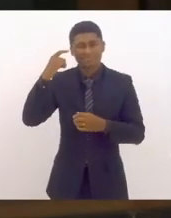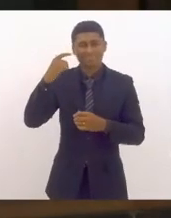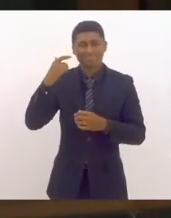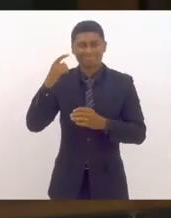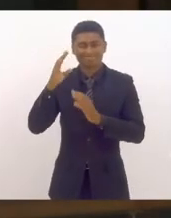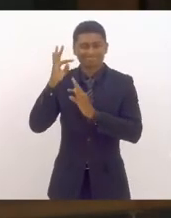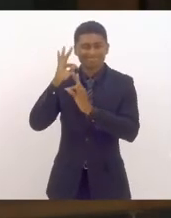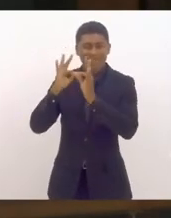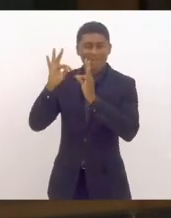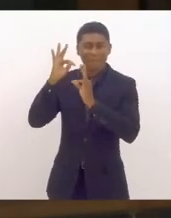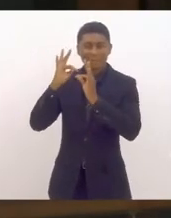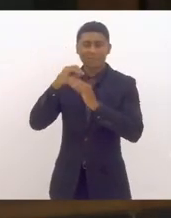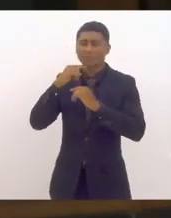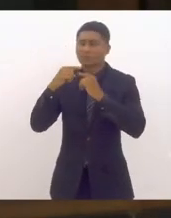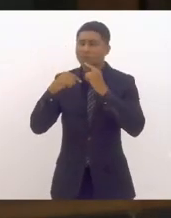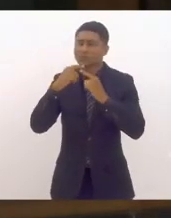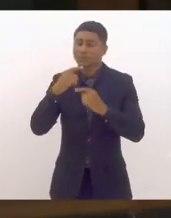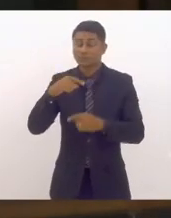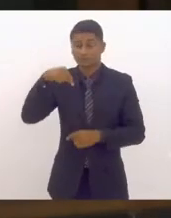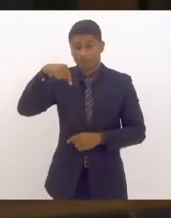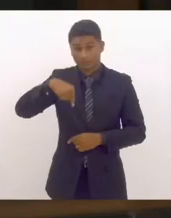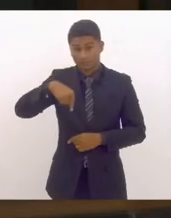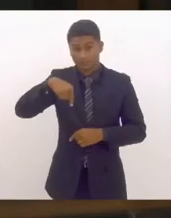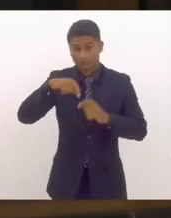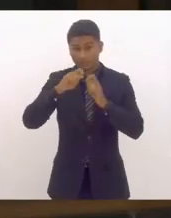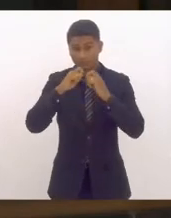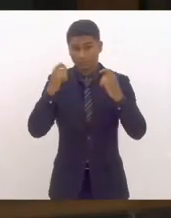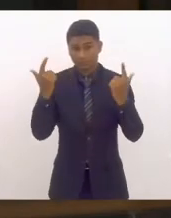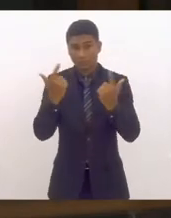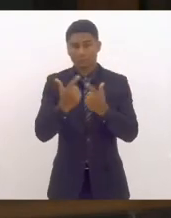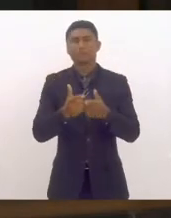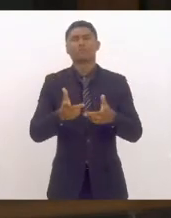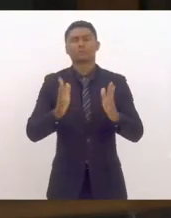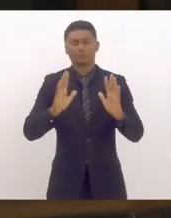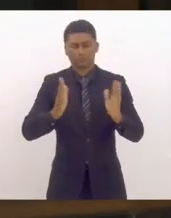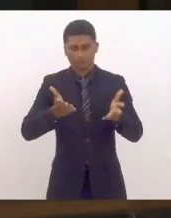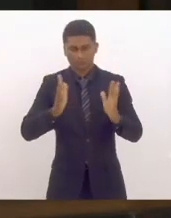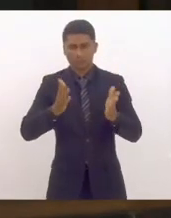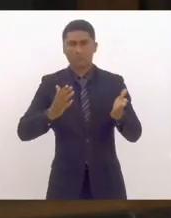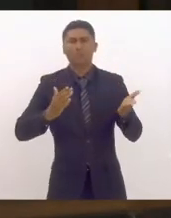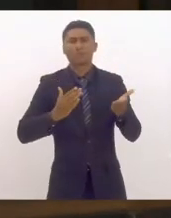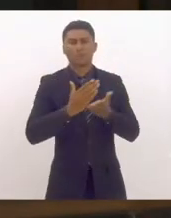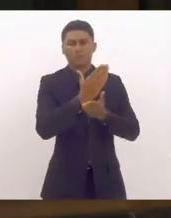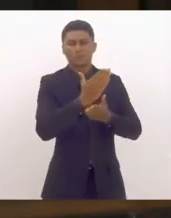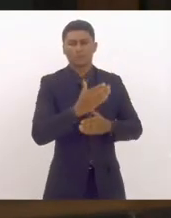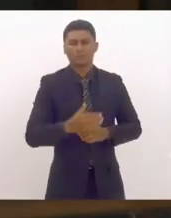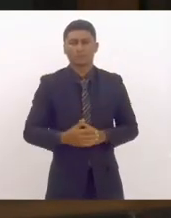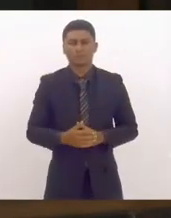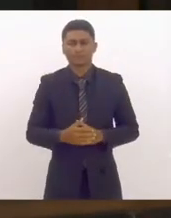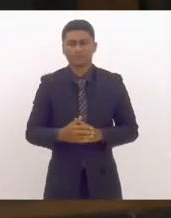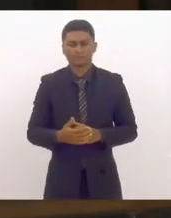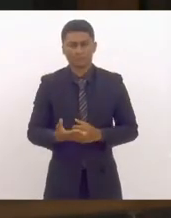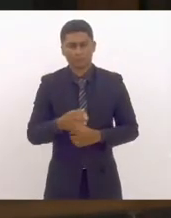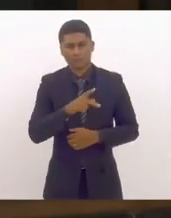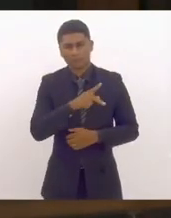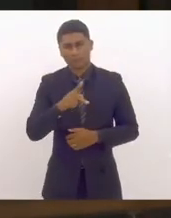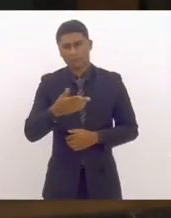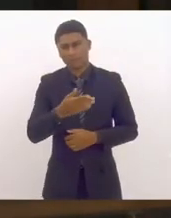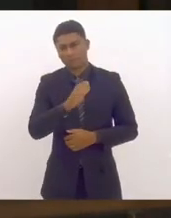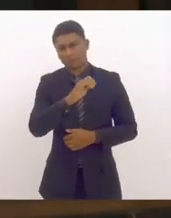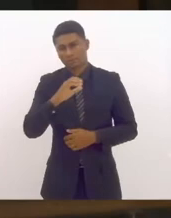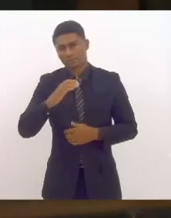fizemos aqui dentro da LERJ, aprovado pelo Vossa Excelência, presidente da